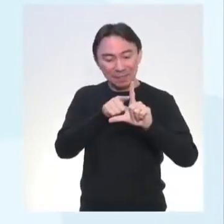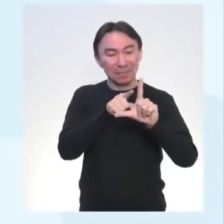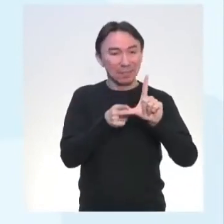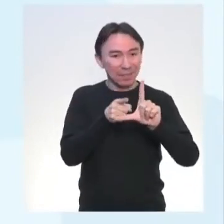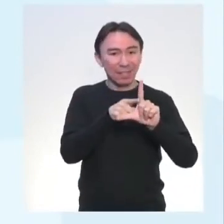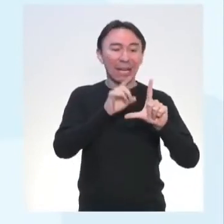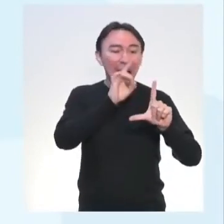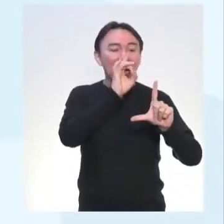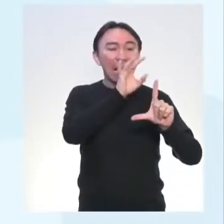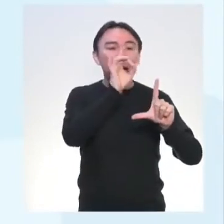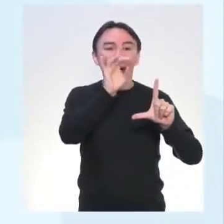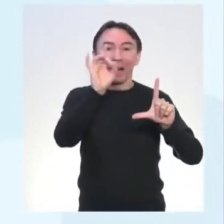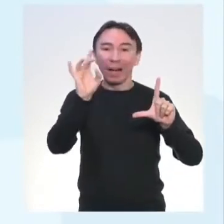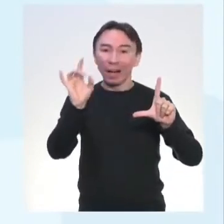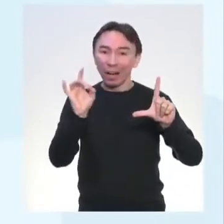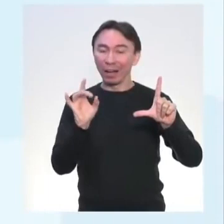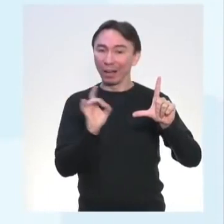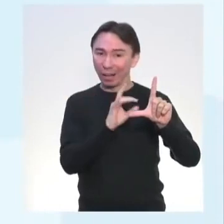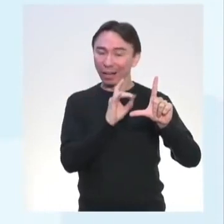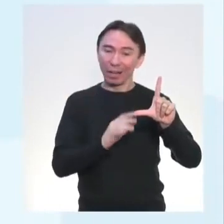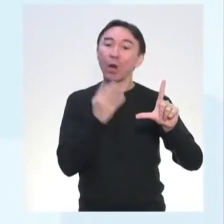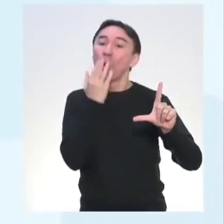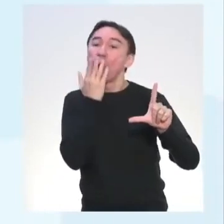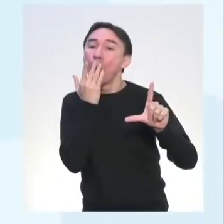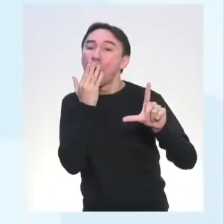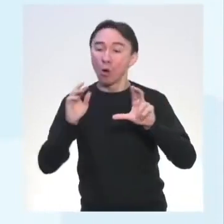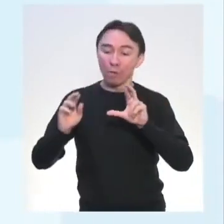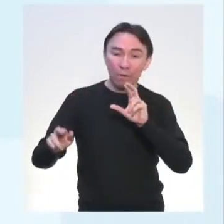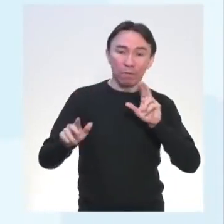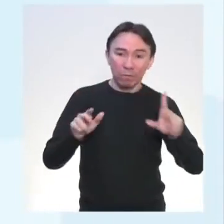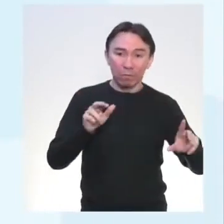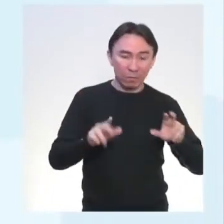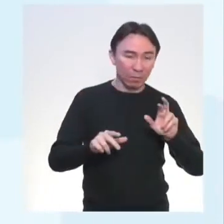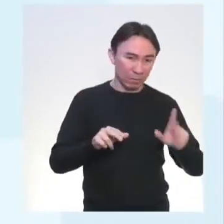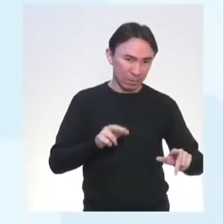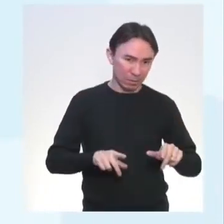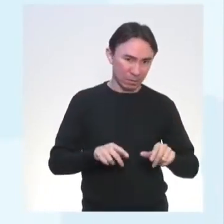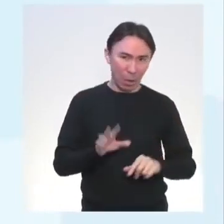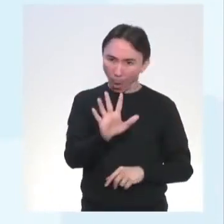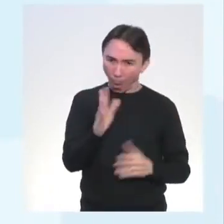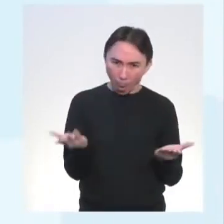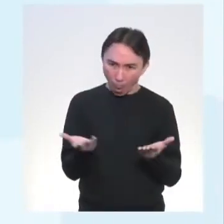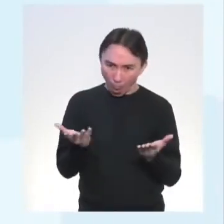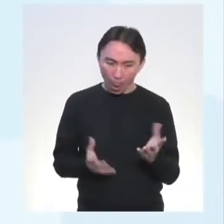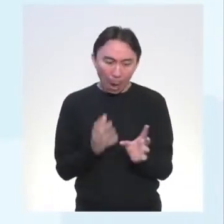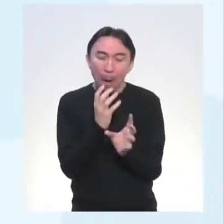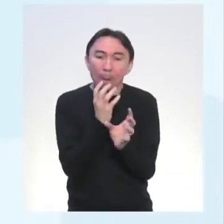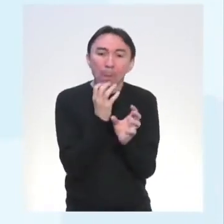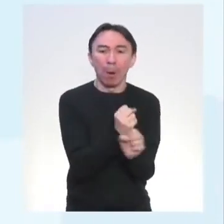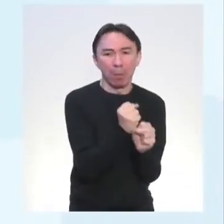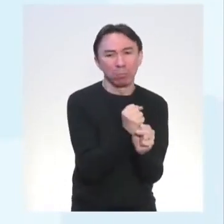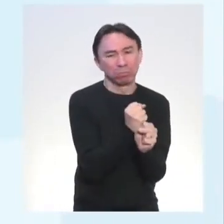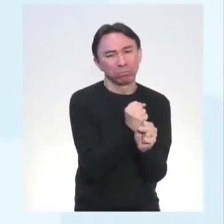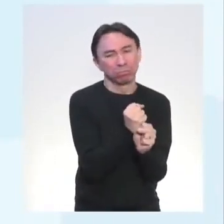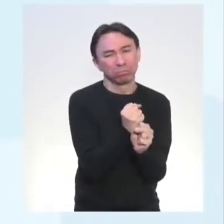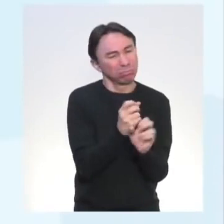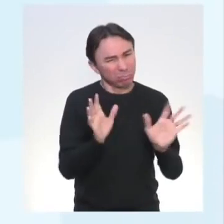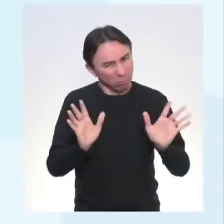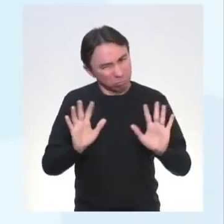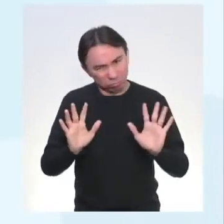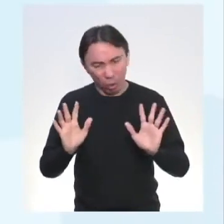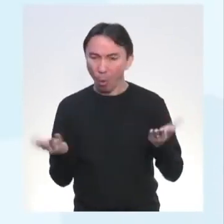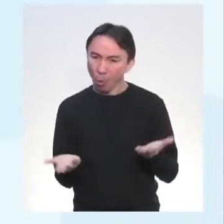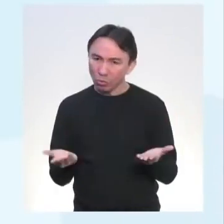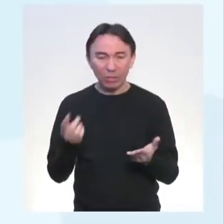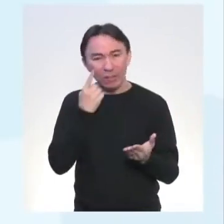uma cor diferente, porque nós não vamos trabalhar com a medida deles, tá bom? A gente vai trabalhar com a igualdade, com a semelhança deles,